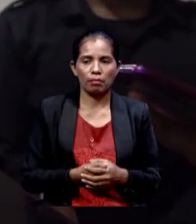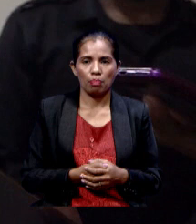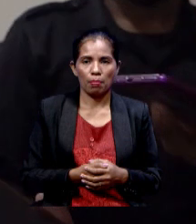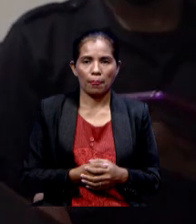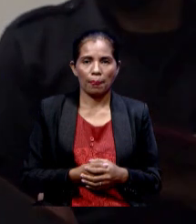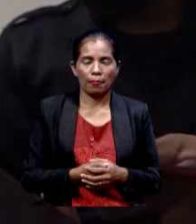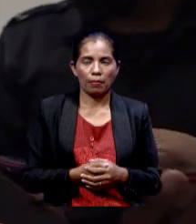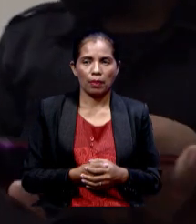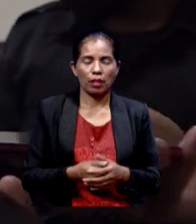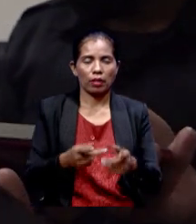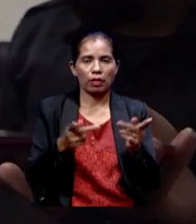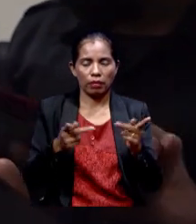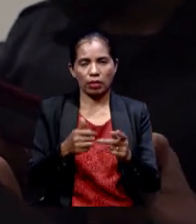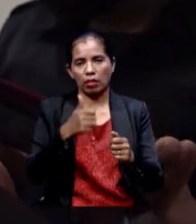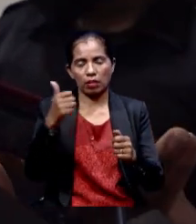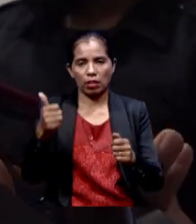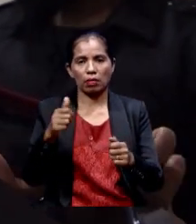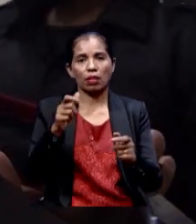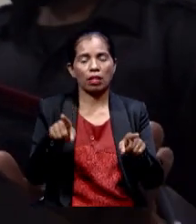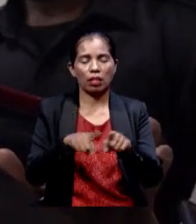Mas se parte balo, essa sarlala né,